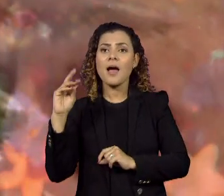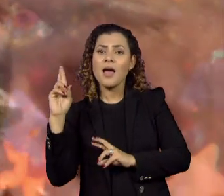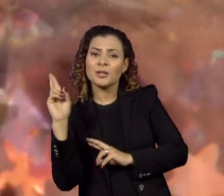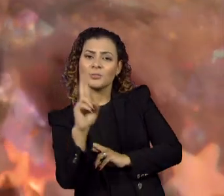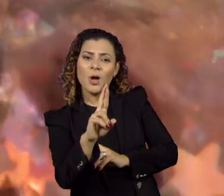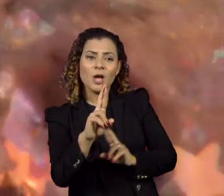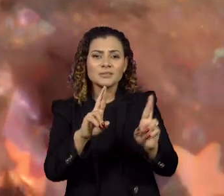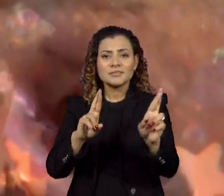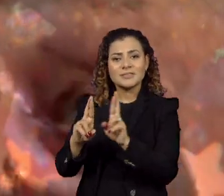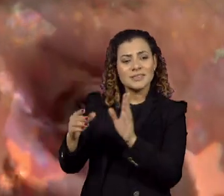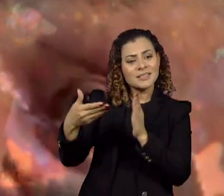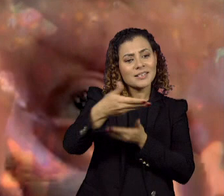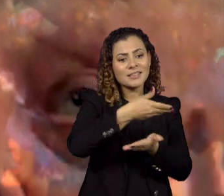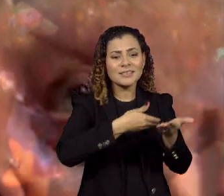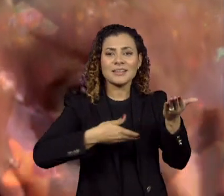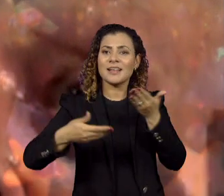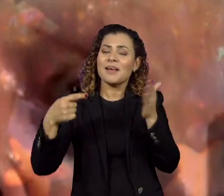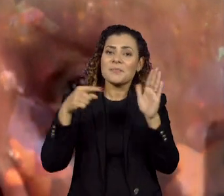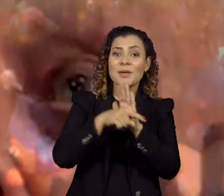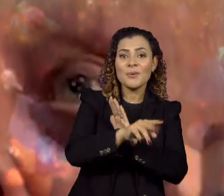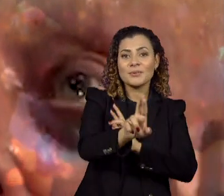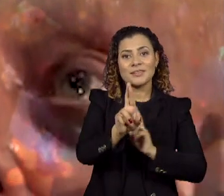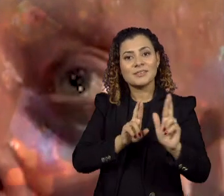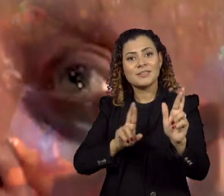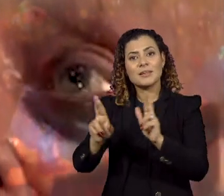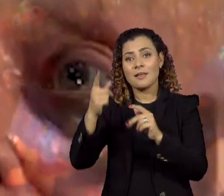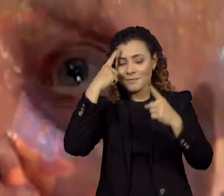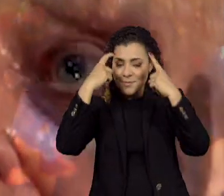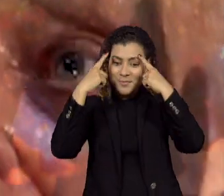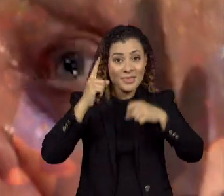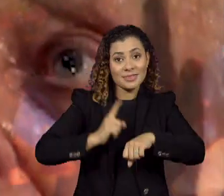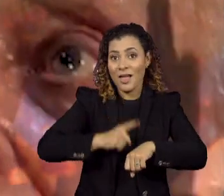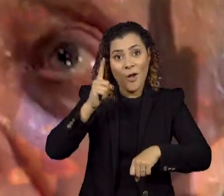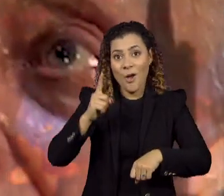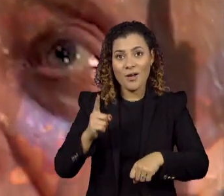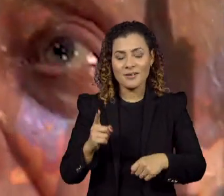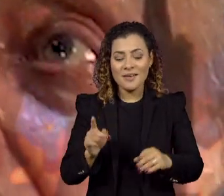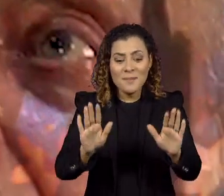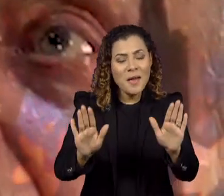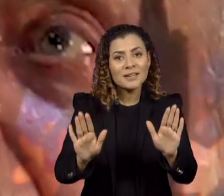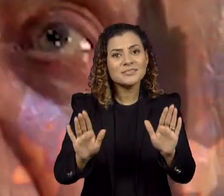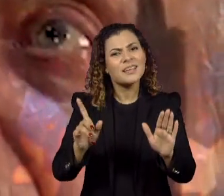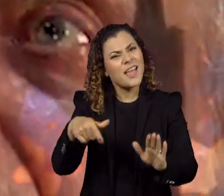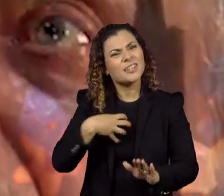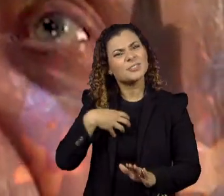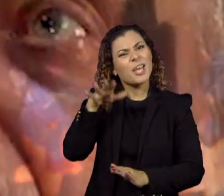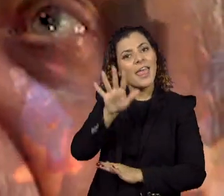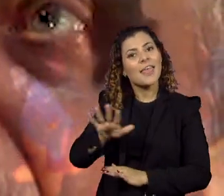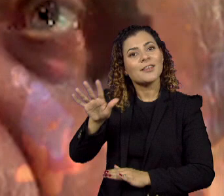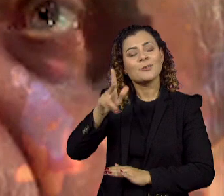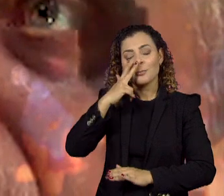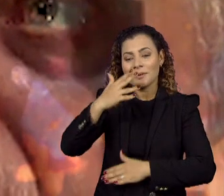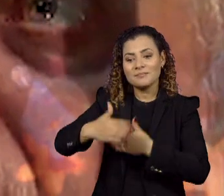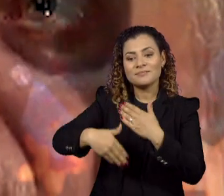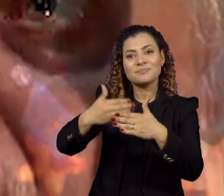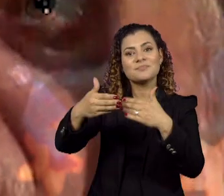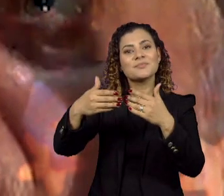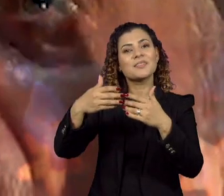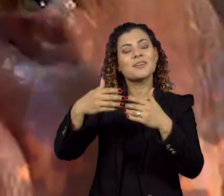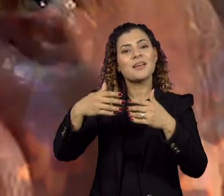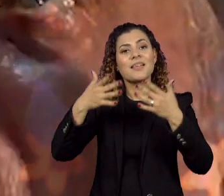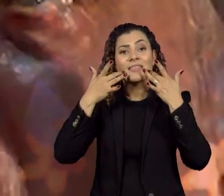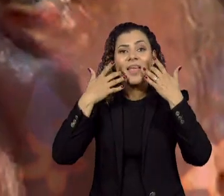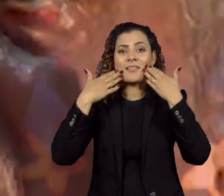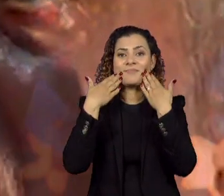respostas e situações e, em cima disso, improvisa. É uma espécie de fórmula de construir um espetáculo.